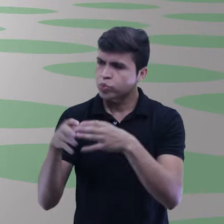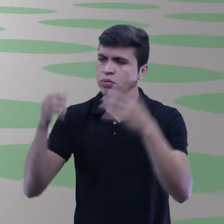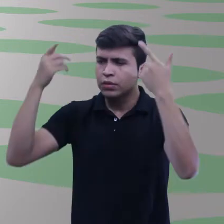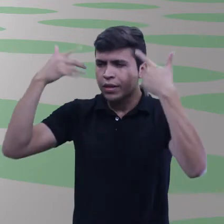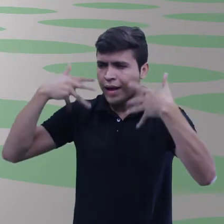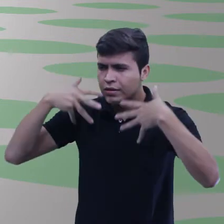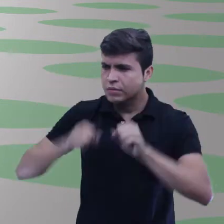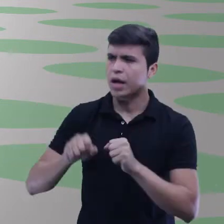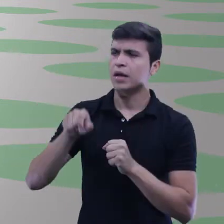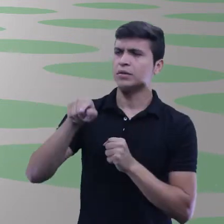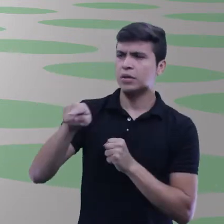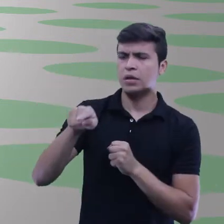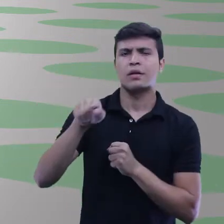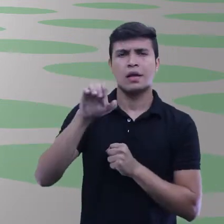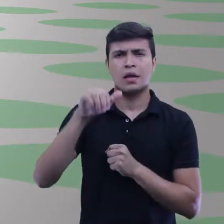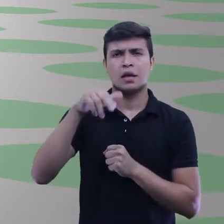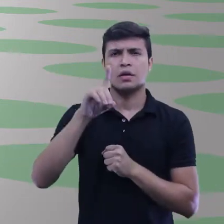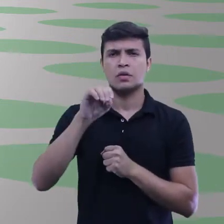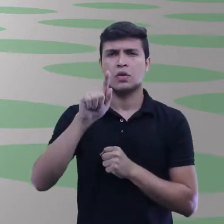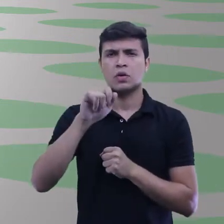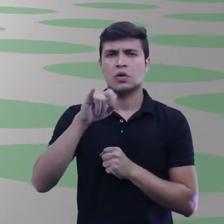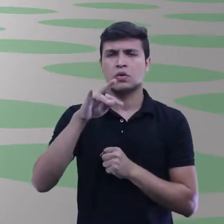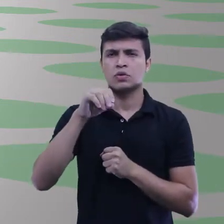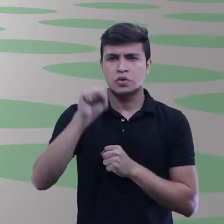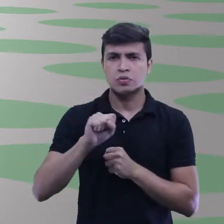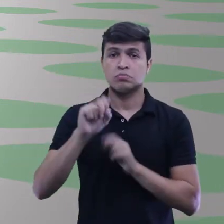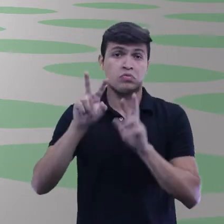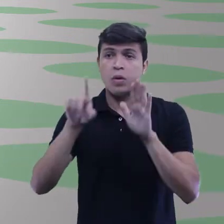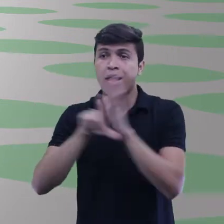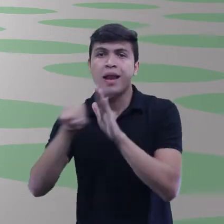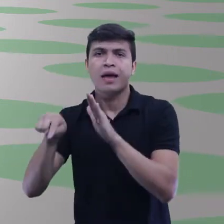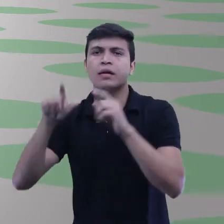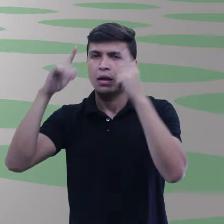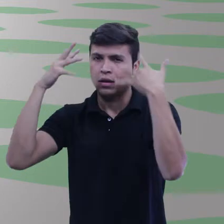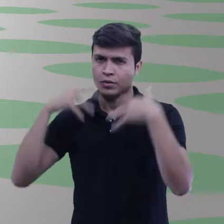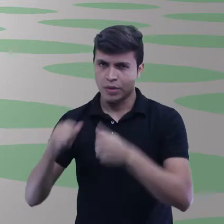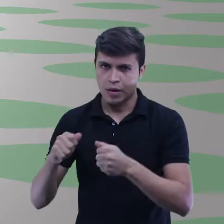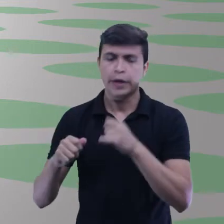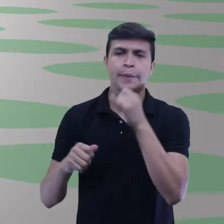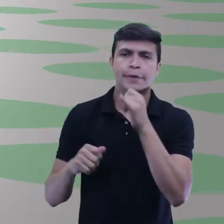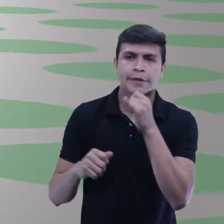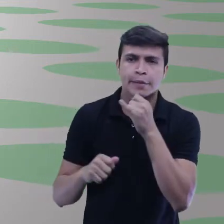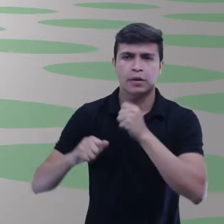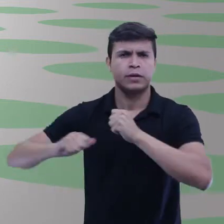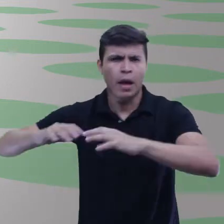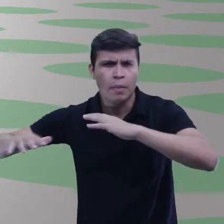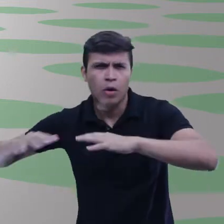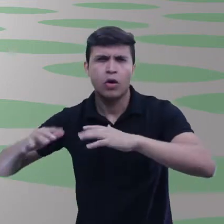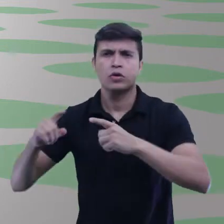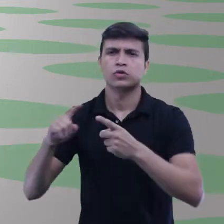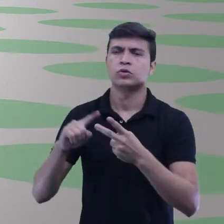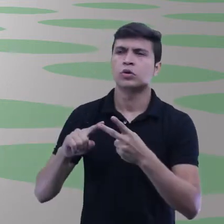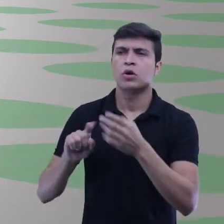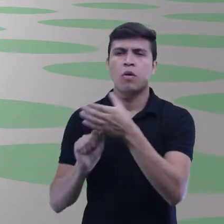elementos naturais, admitindo fatores endógenos e exógenos relacionados às leis naturais. Podemos citar aí como exemplos